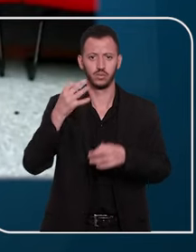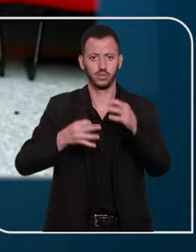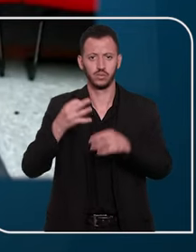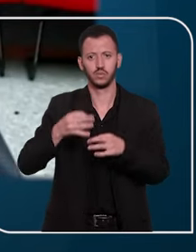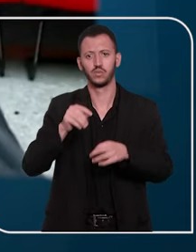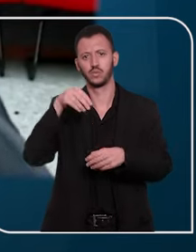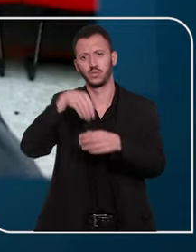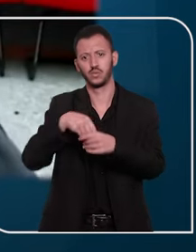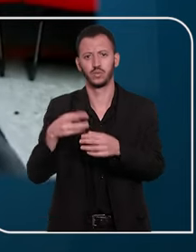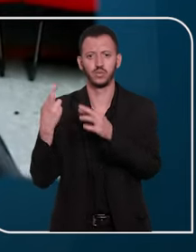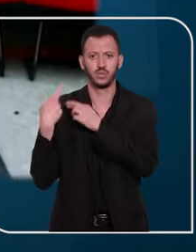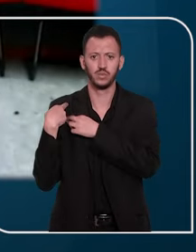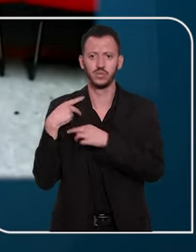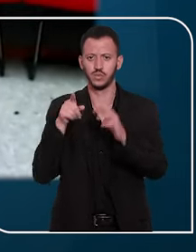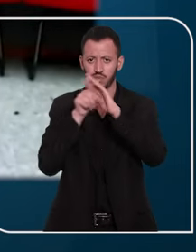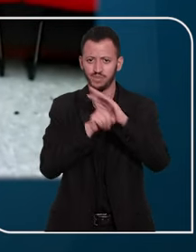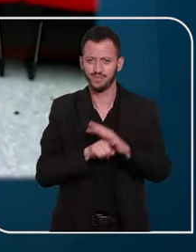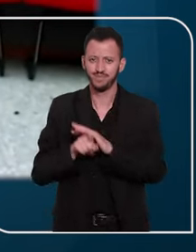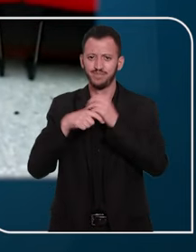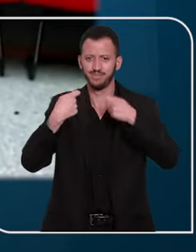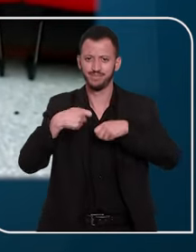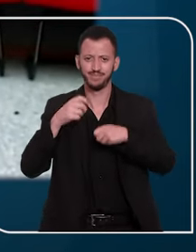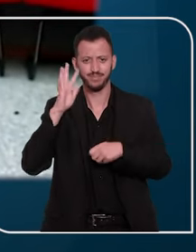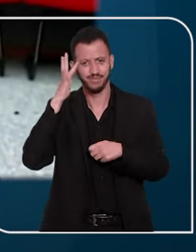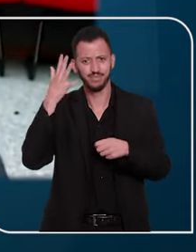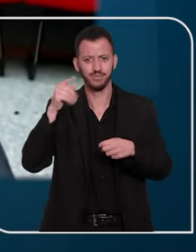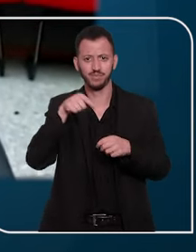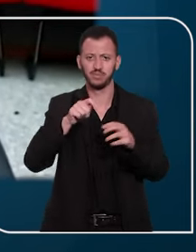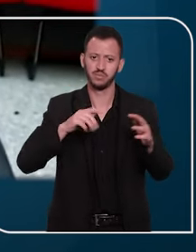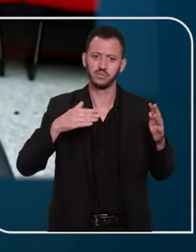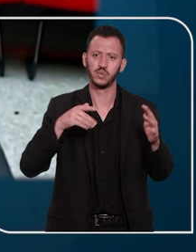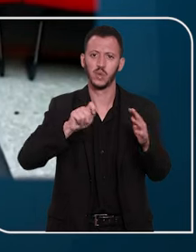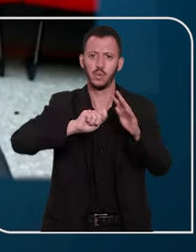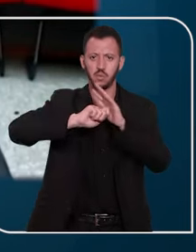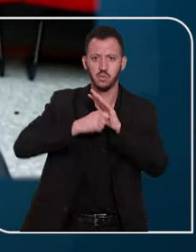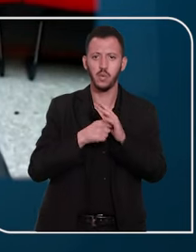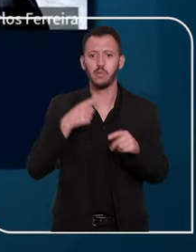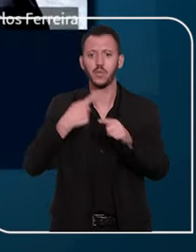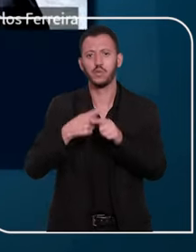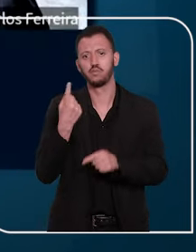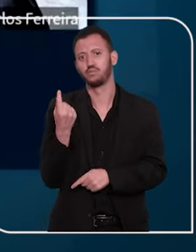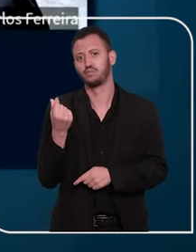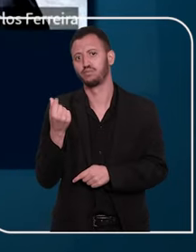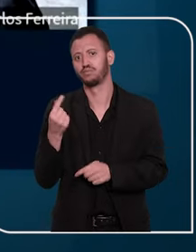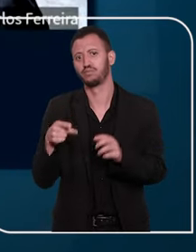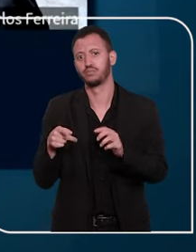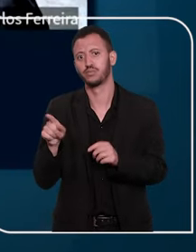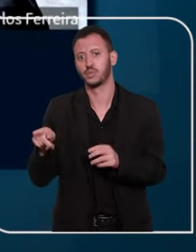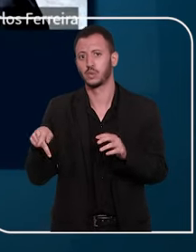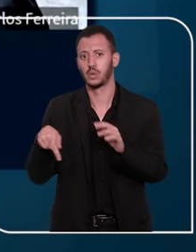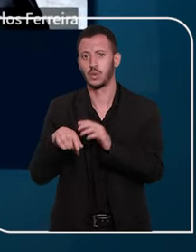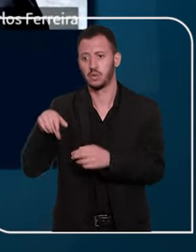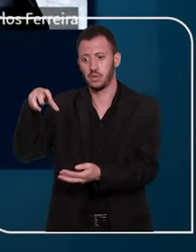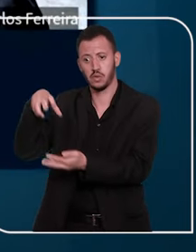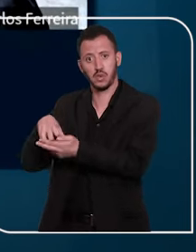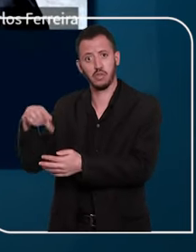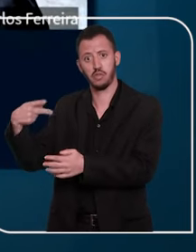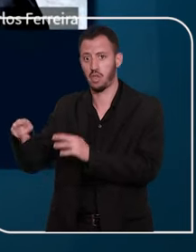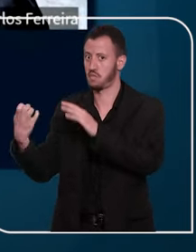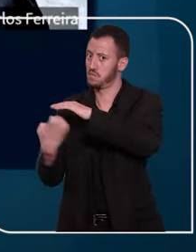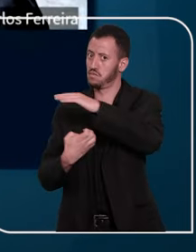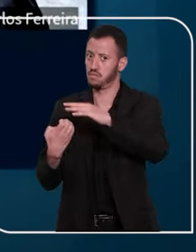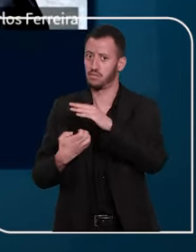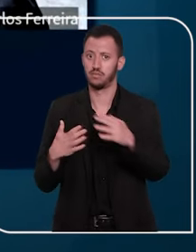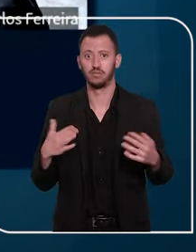fundamentou que o juízo responsável pela execução fiscal é que deve Decidir sobre os bloqueios pois o dinheiro não é considerado um bem de